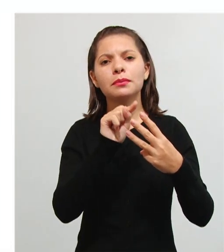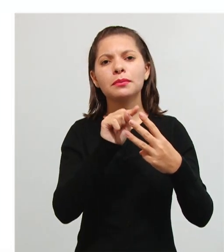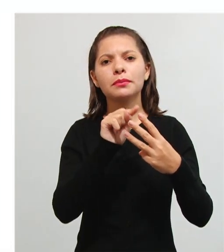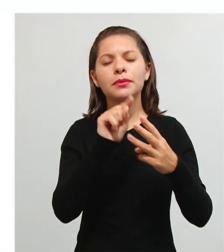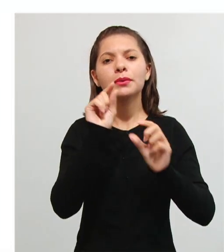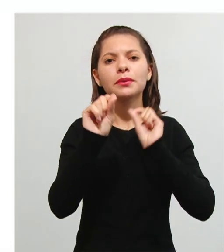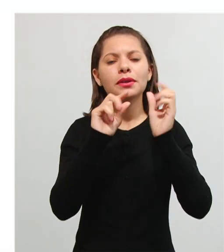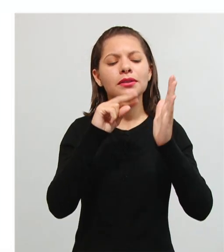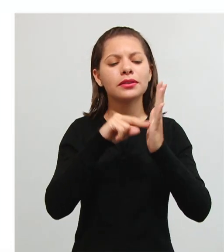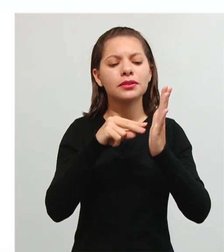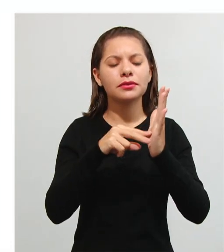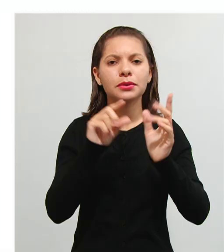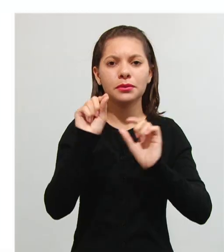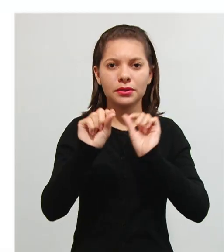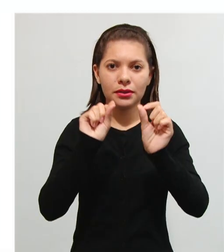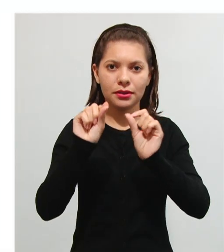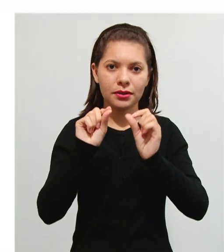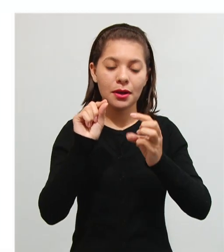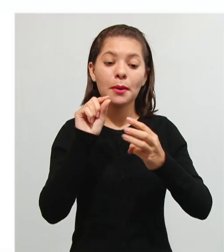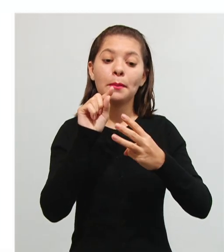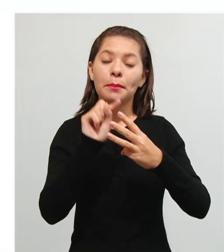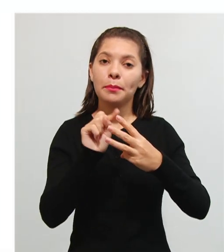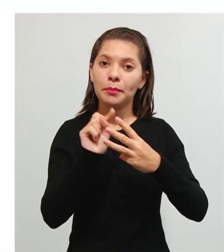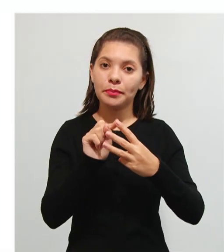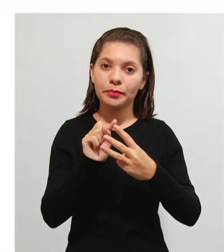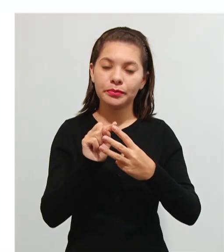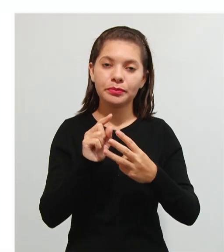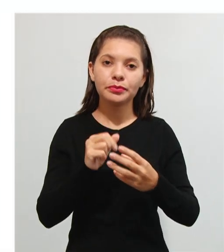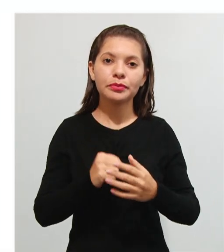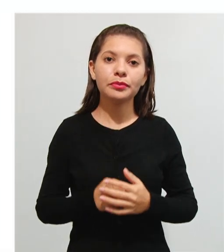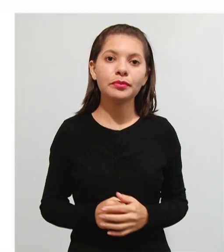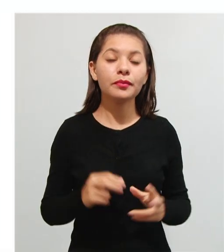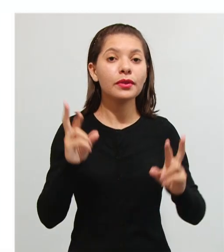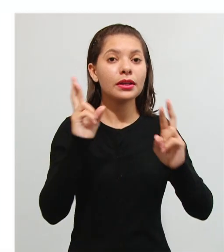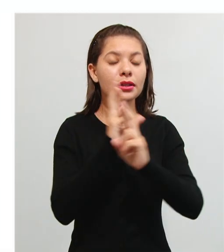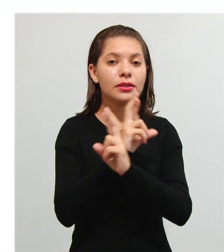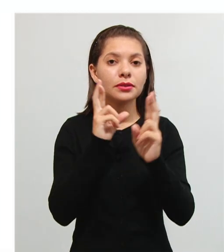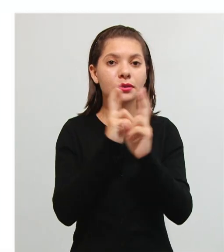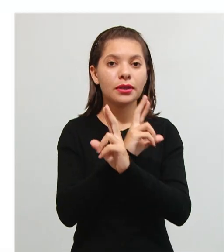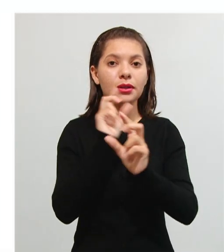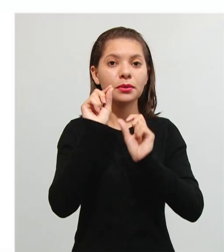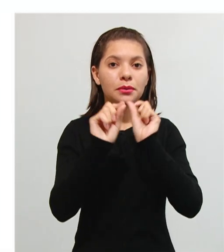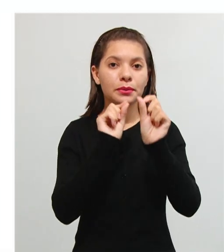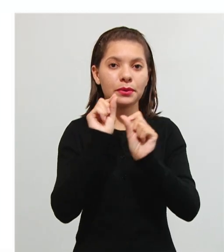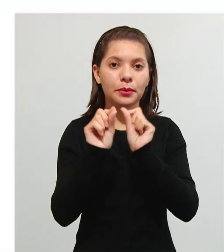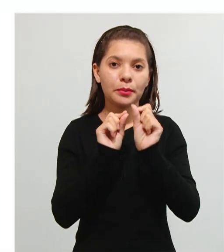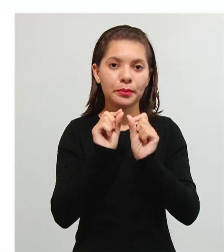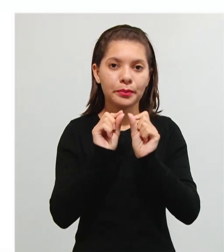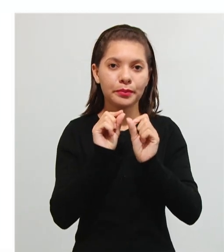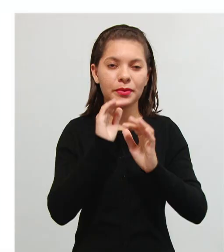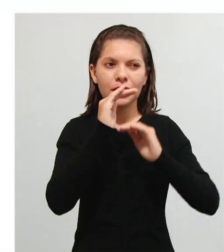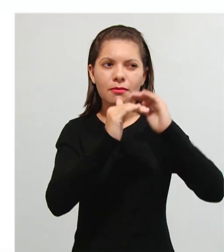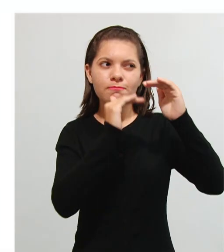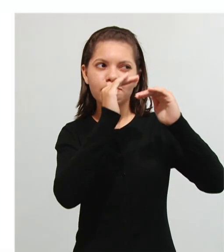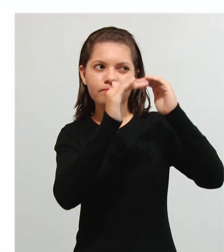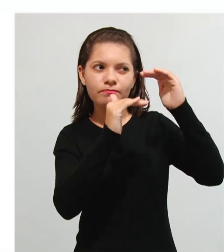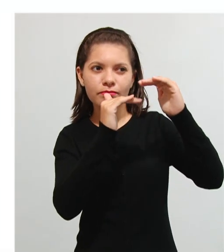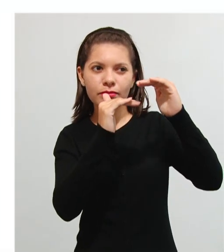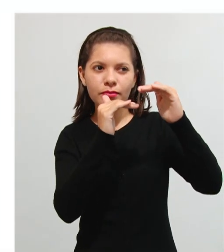pessoas processo de desenvolver as pessoas têm relação com programas de desenvolvimento